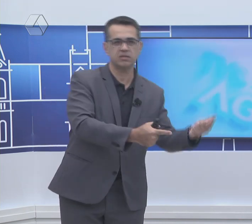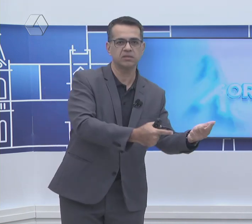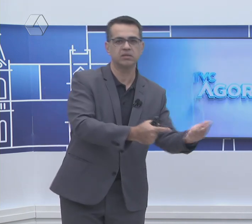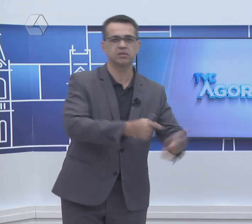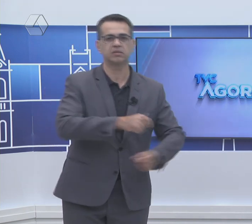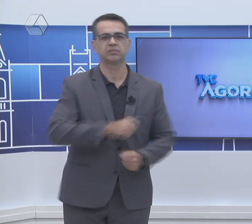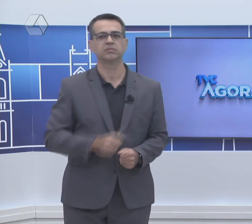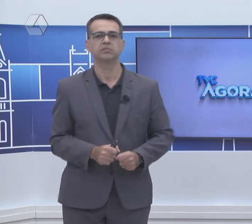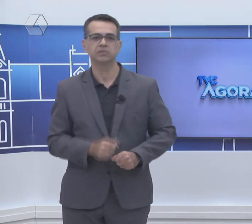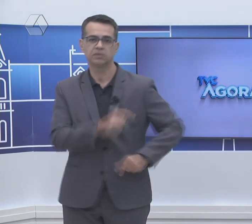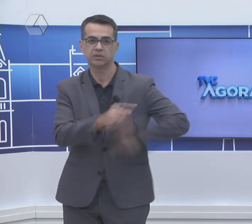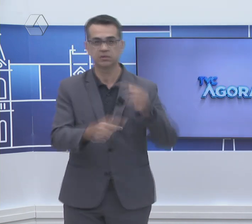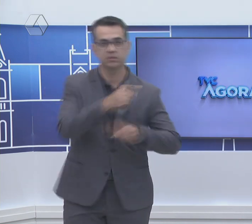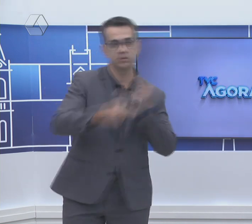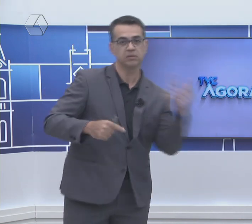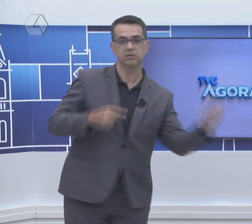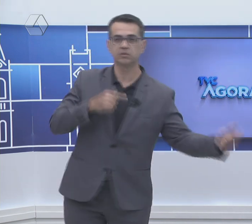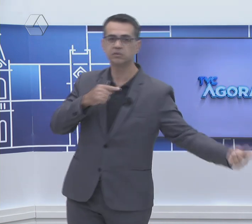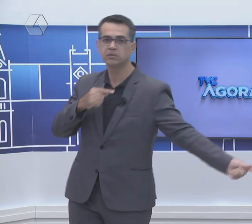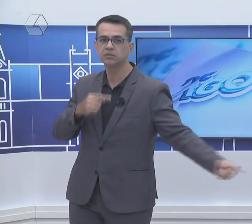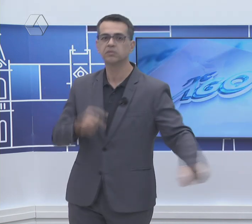Que começa às 17 e vai até às